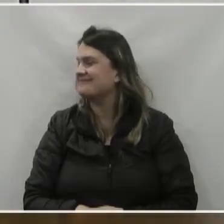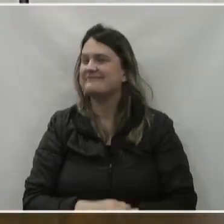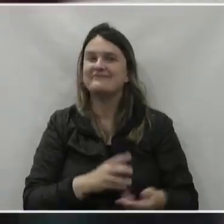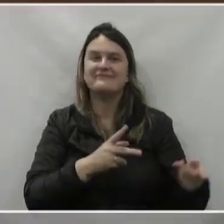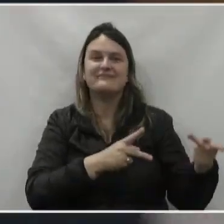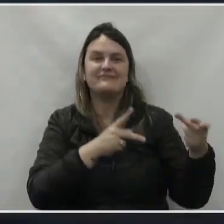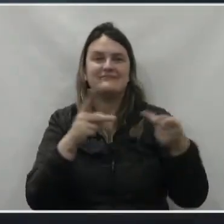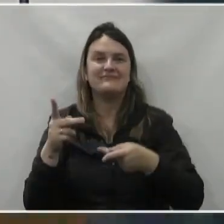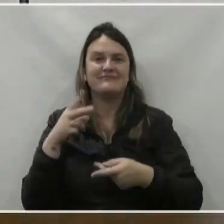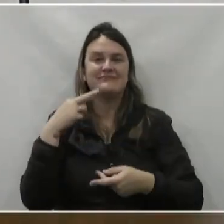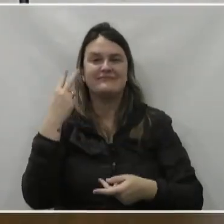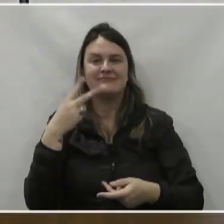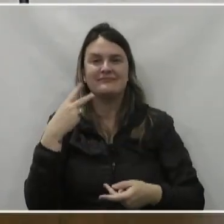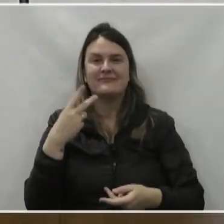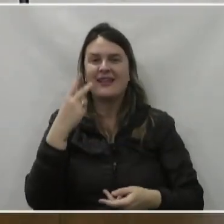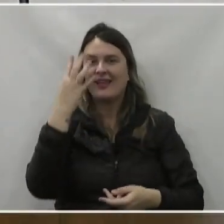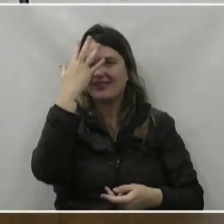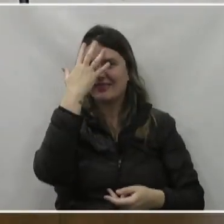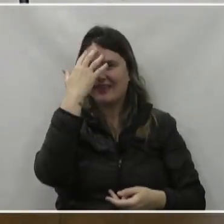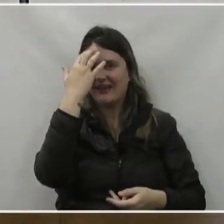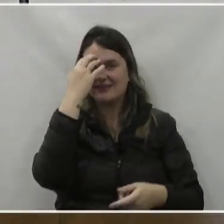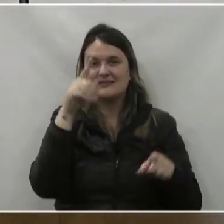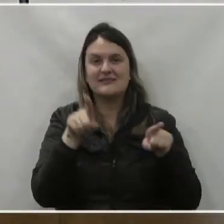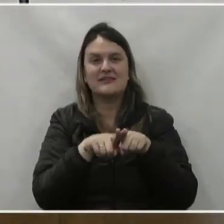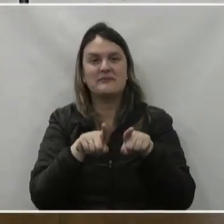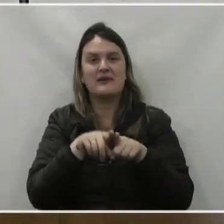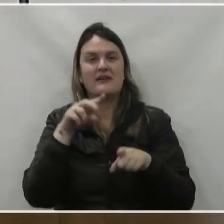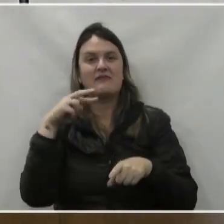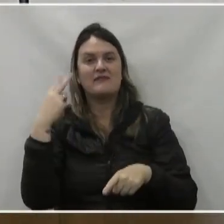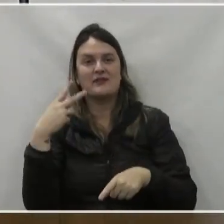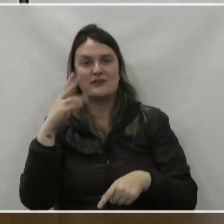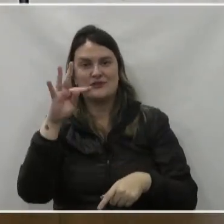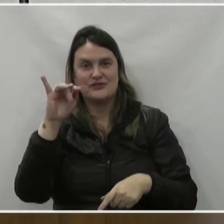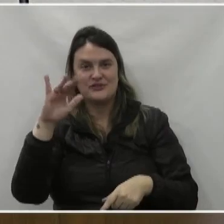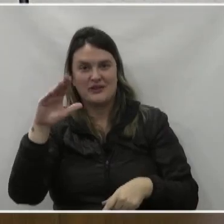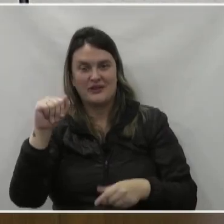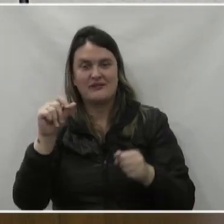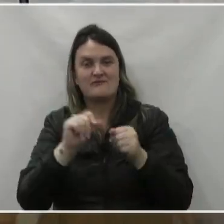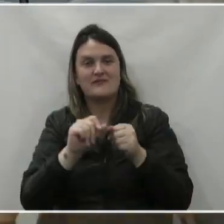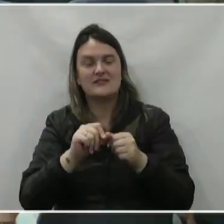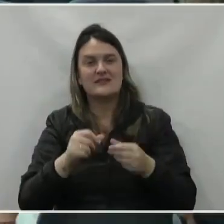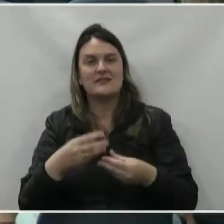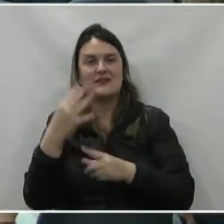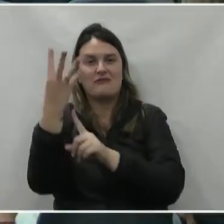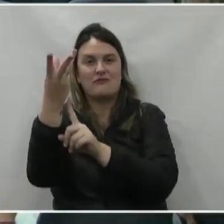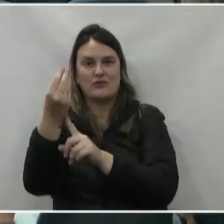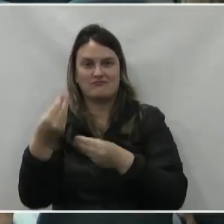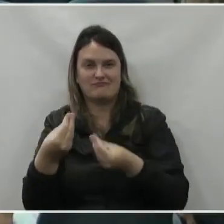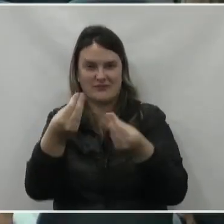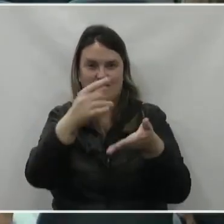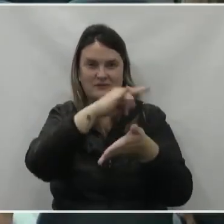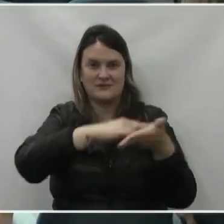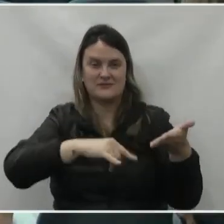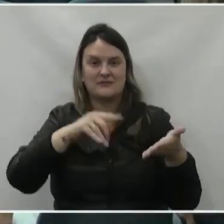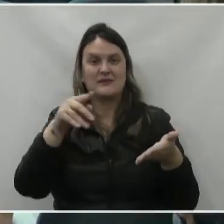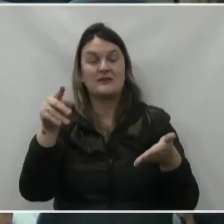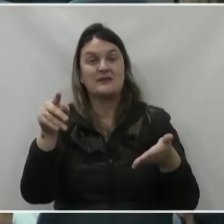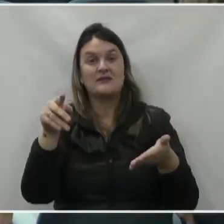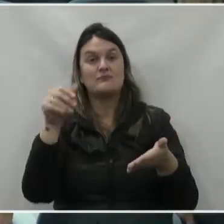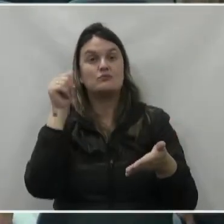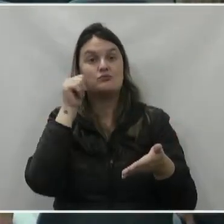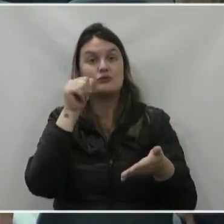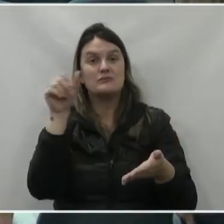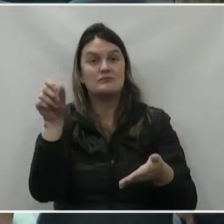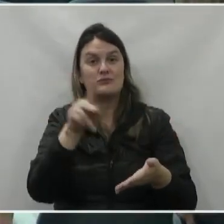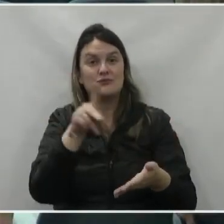Convido os vereadores Thaís Biberbach e Juarez Tica para fazerem a entrega da homenagem à professora